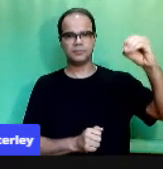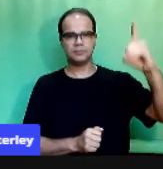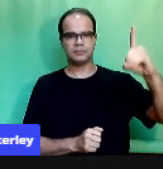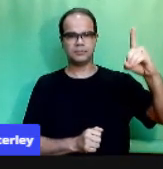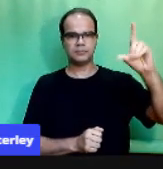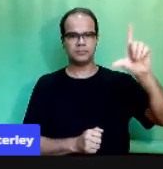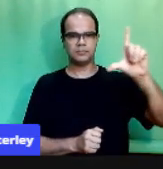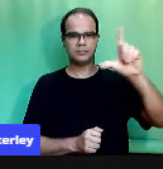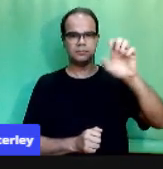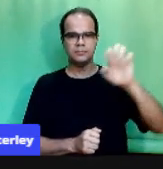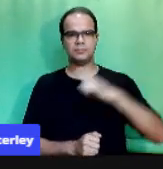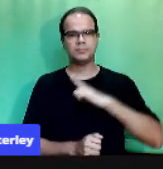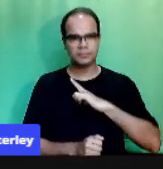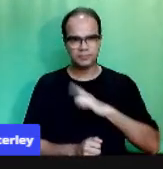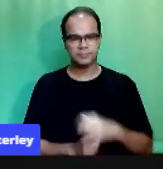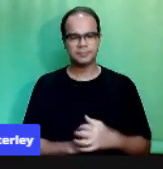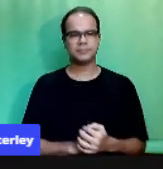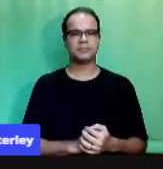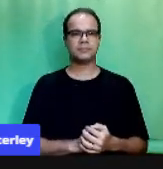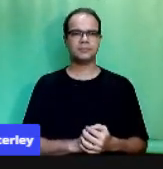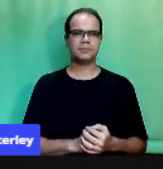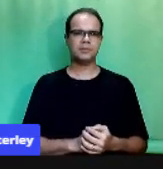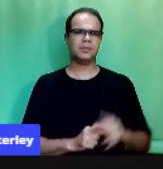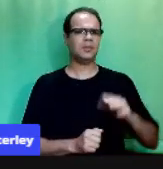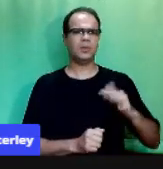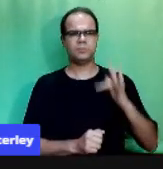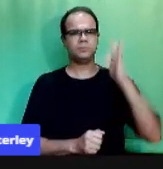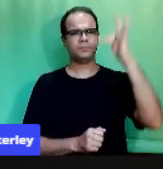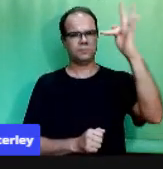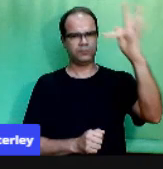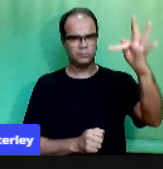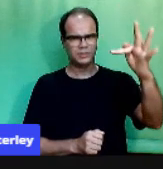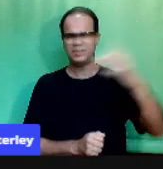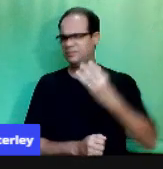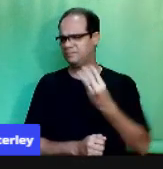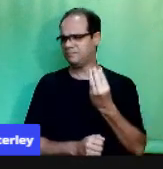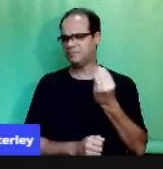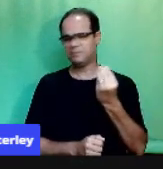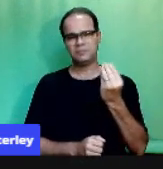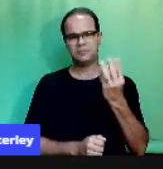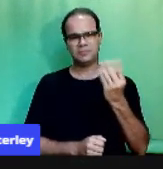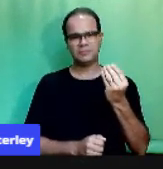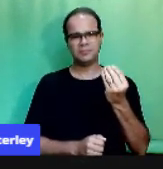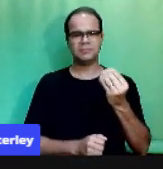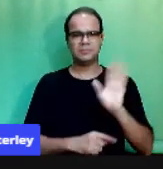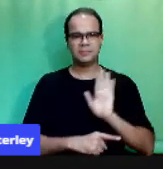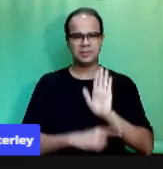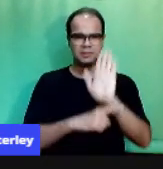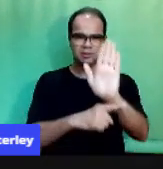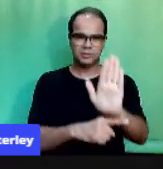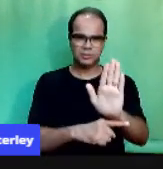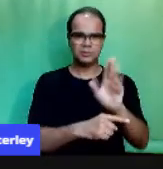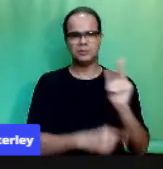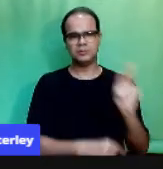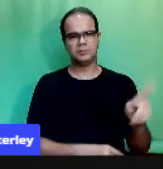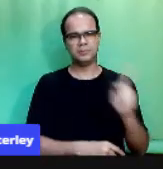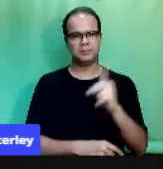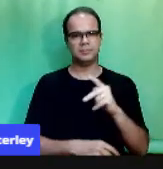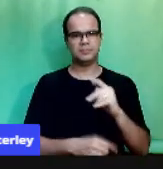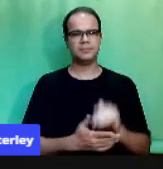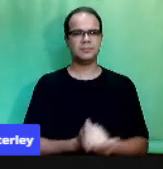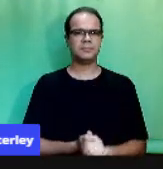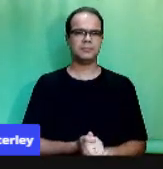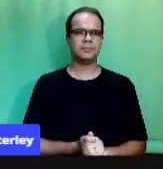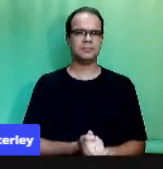um outro momento, tá? Que existe ali N ferramentas, inúmeras possibilidades